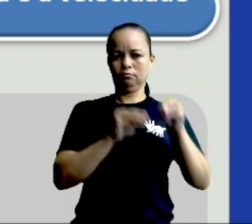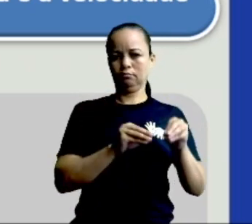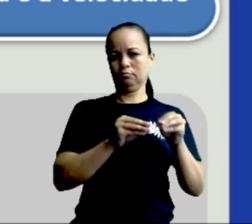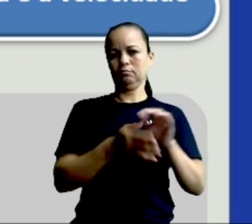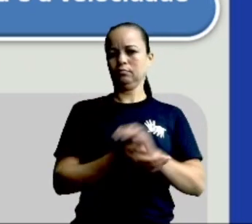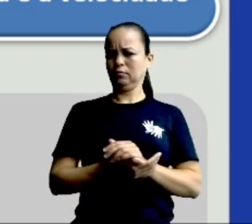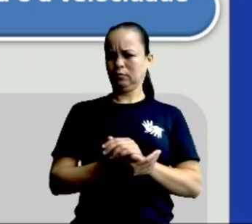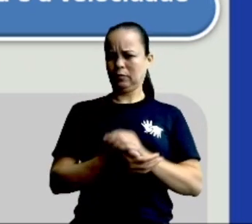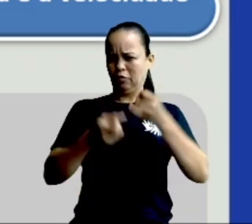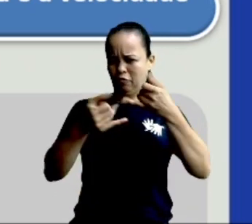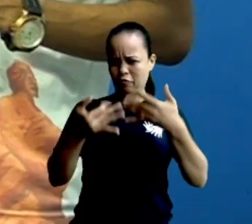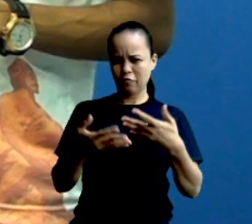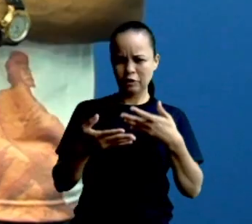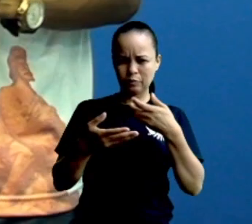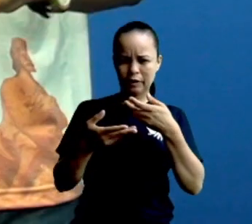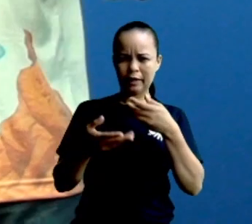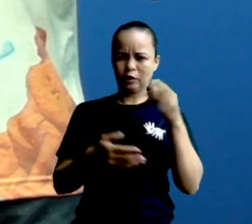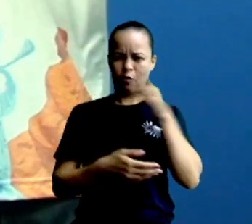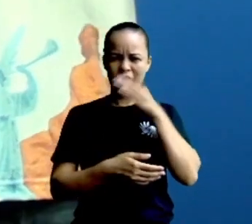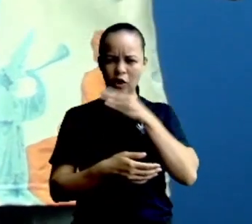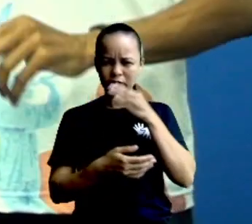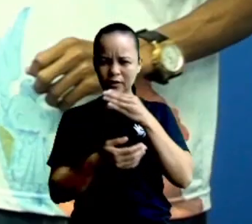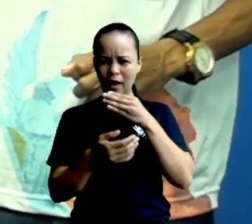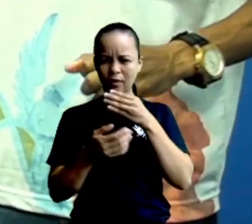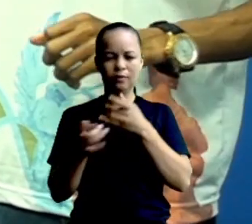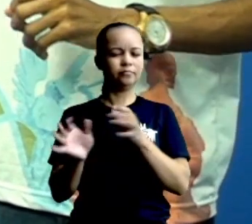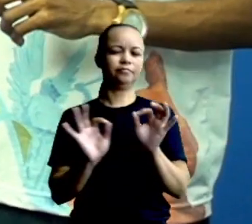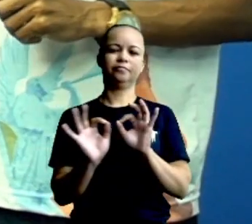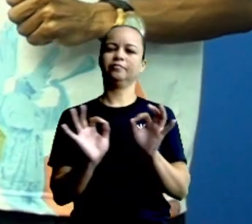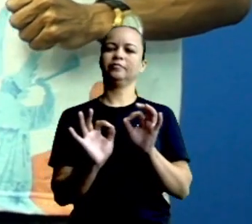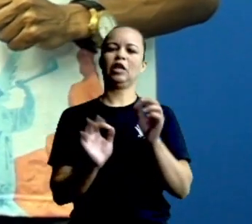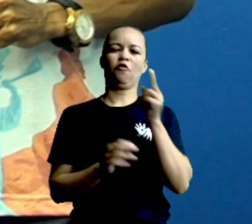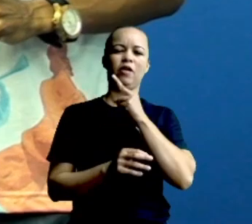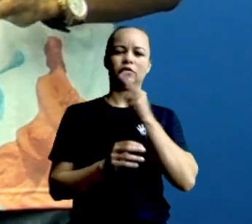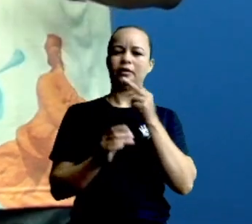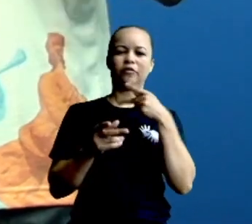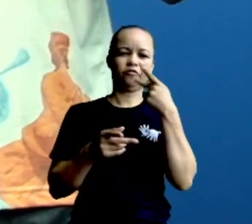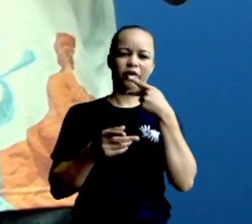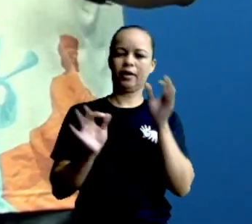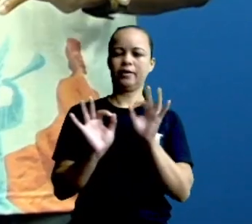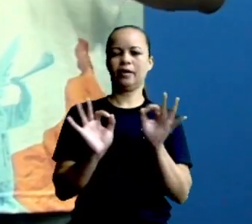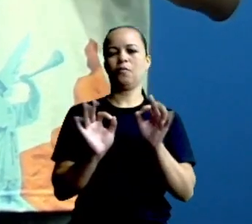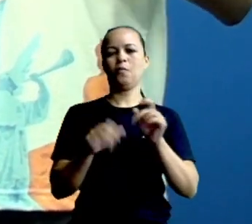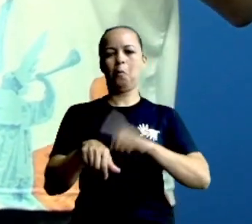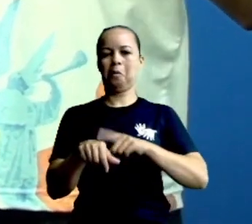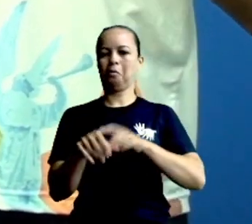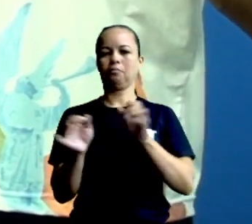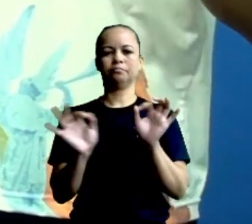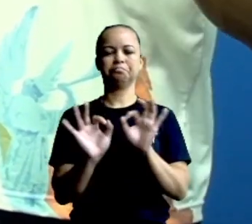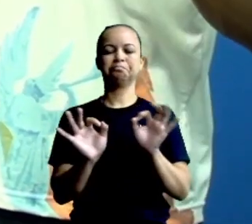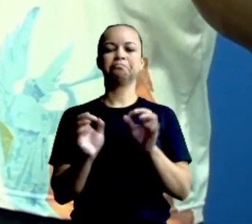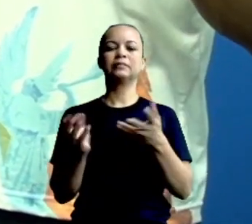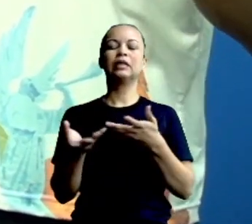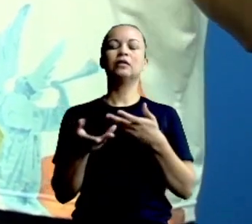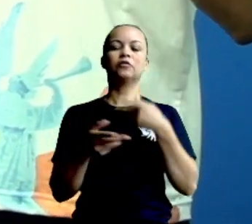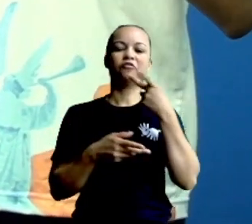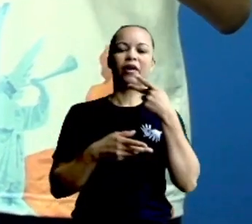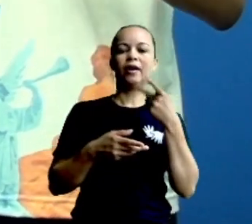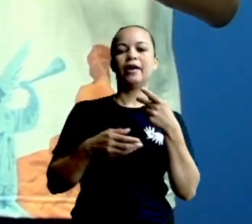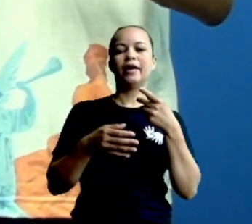nenhum momento eu falei sobre velocidade. Volta aqui para mim. Em nenhum momento eu falei sobre velocidade, não foi? Só falei de